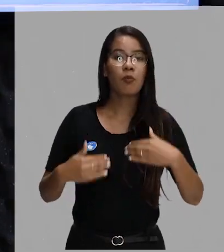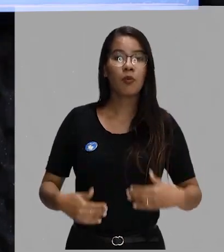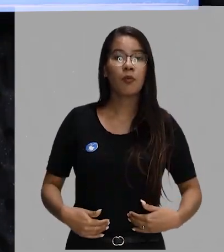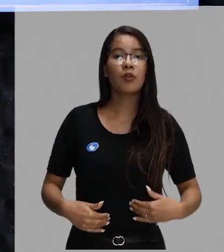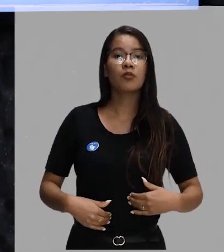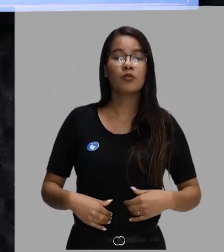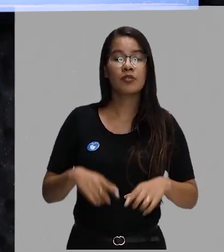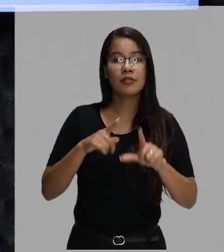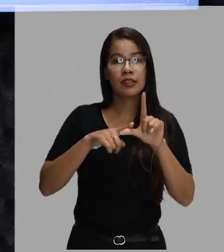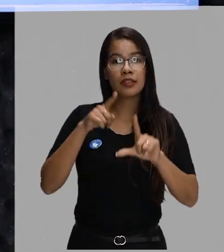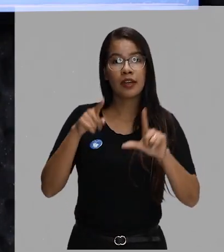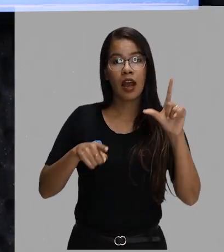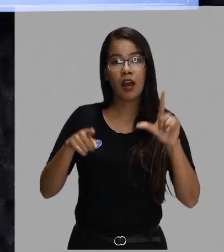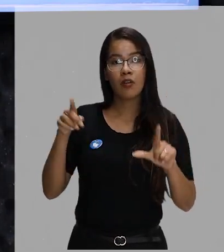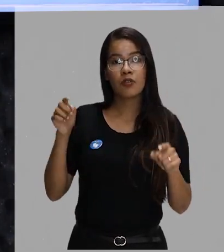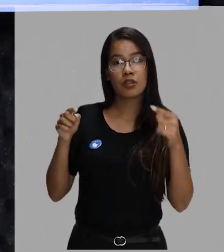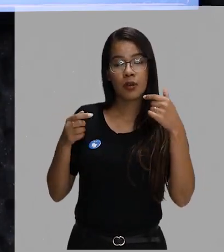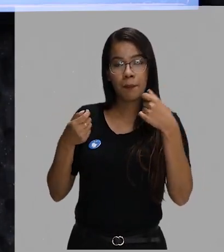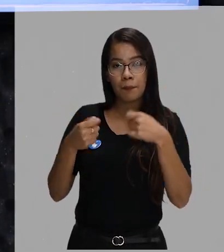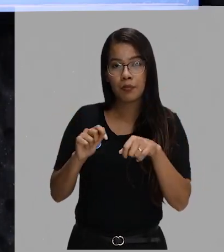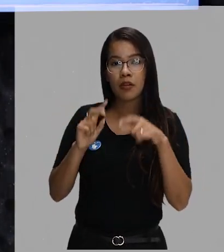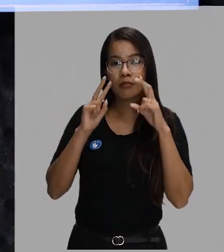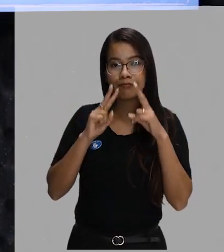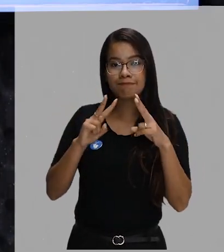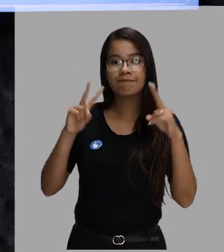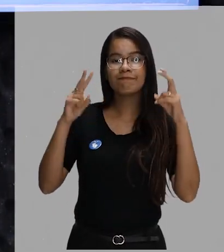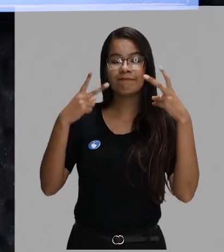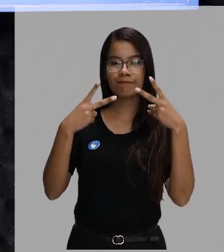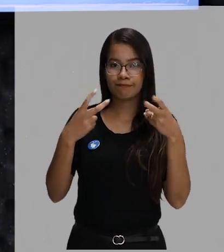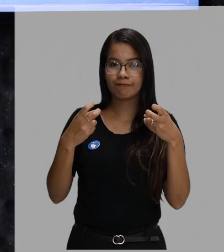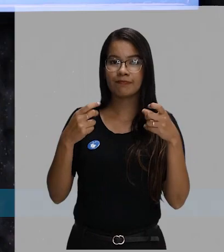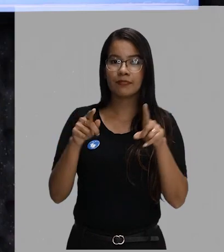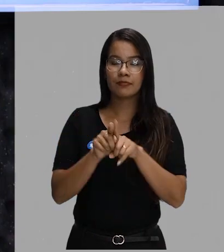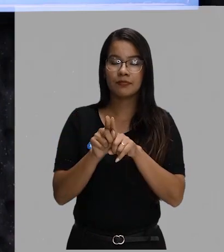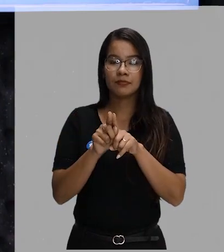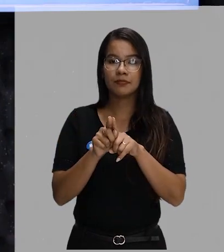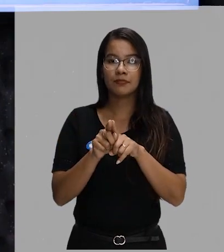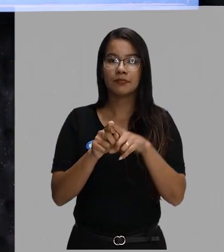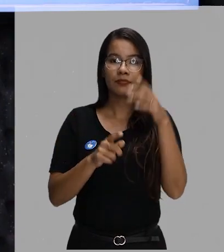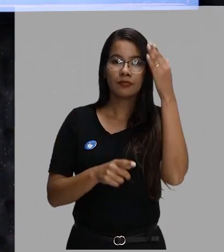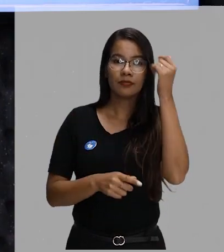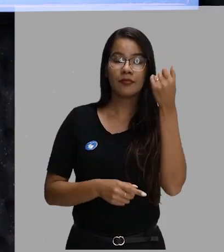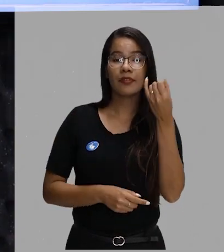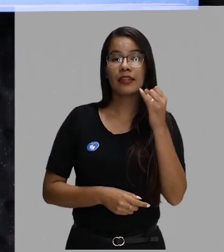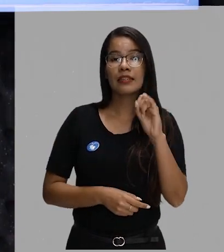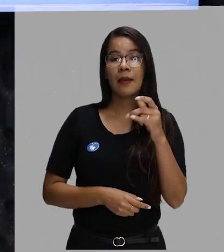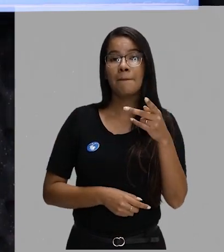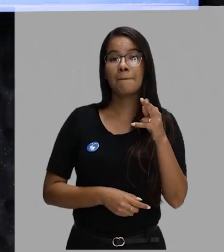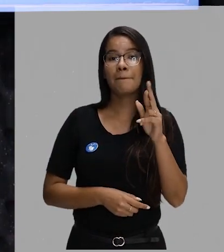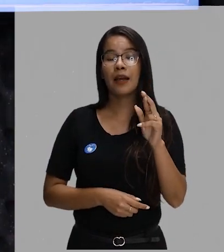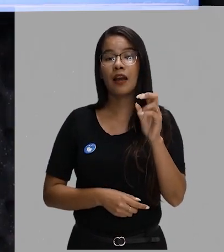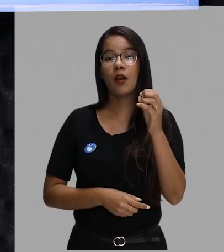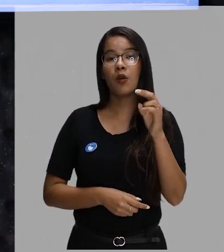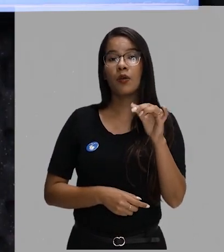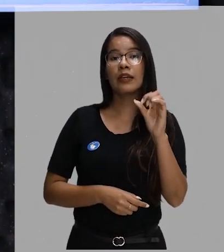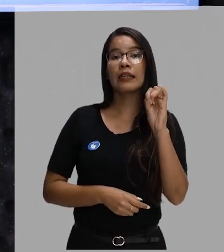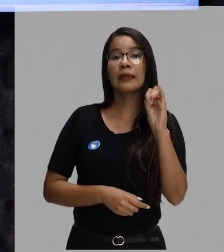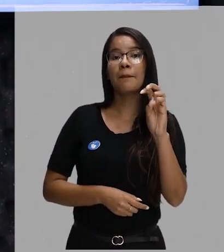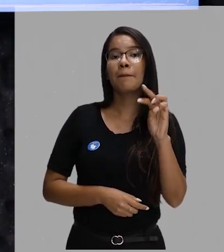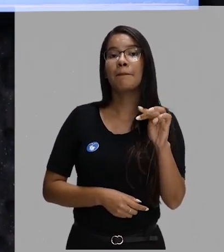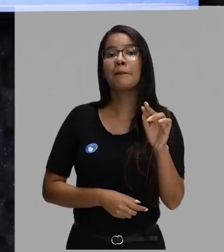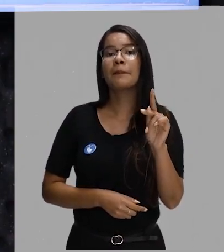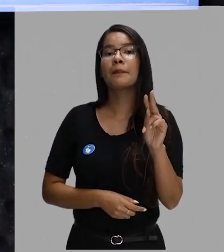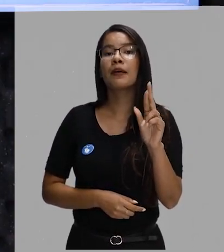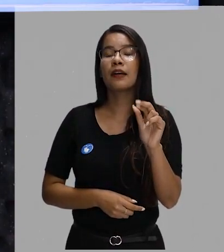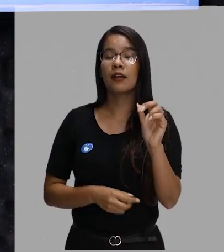gráficos. Dá para você olhar o gráfico e conseguir identificar se a função é par e se a função é ímpar.